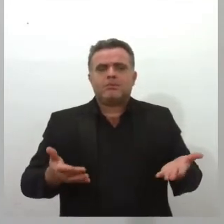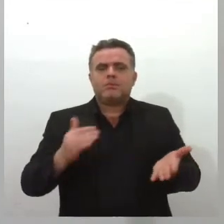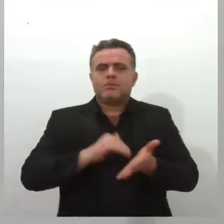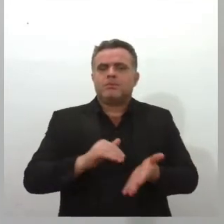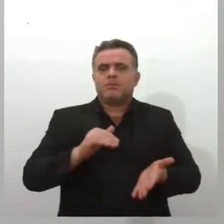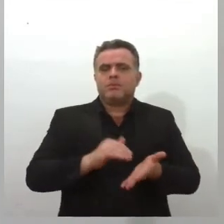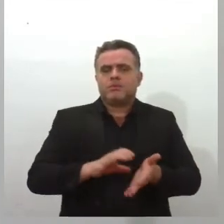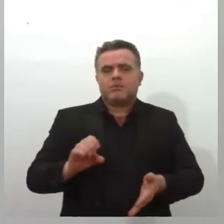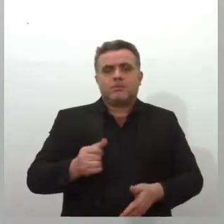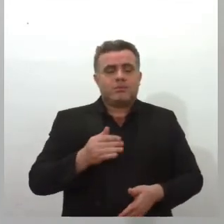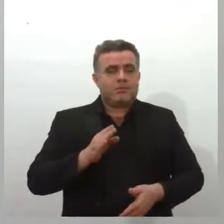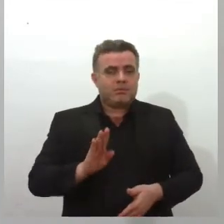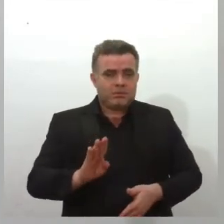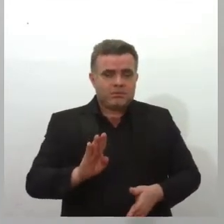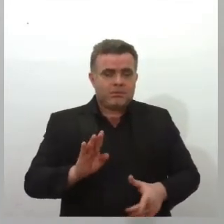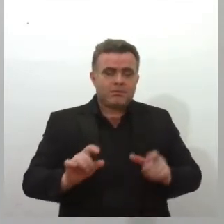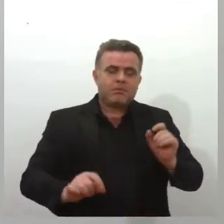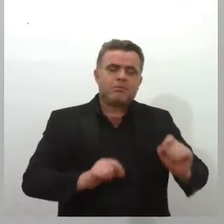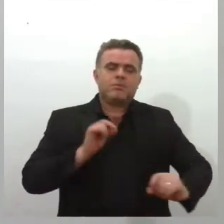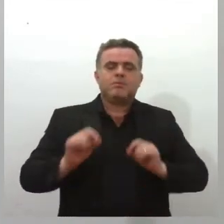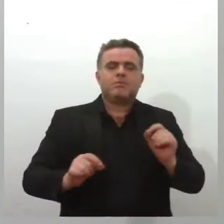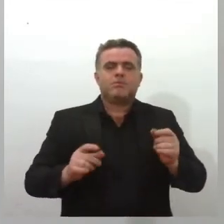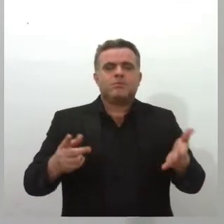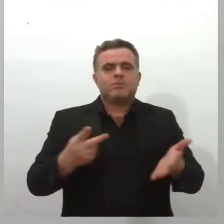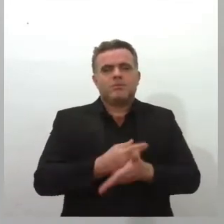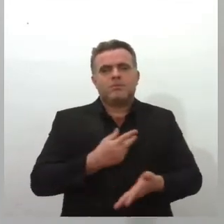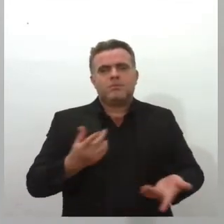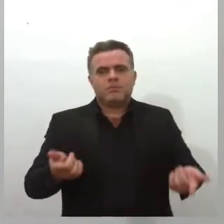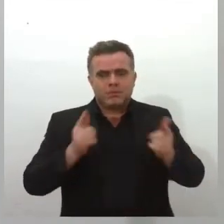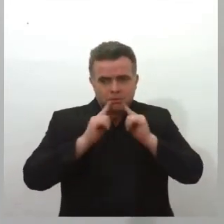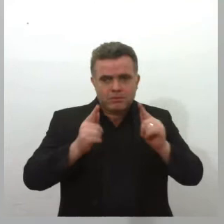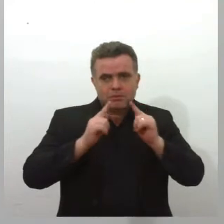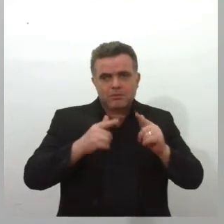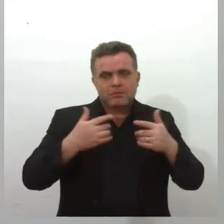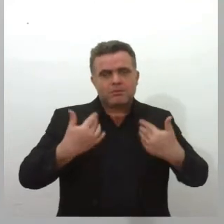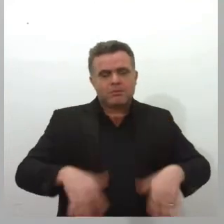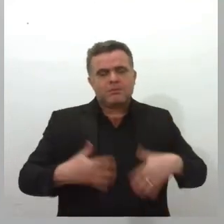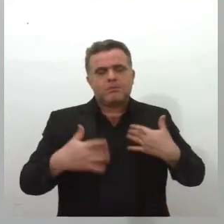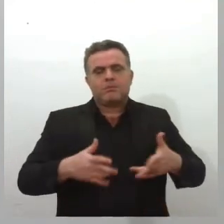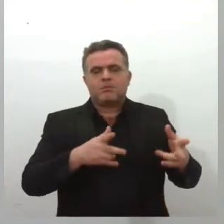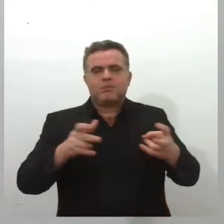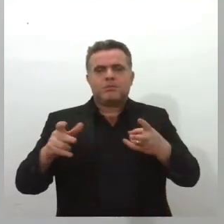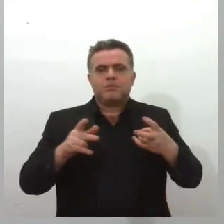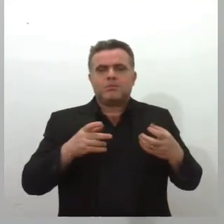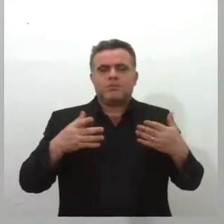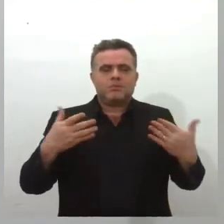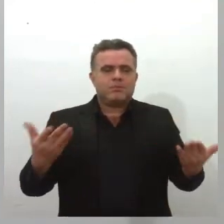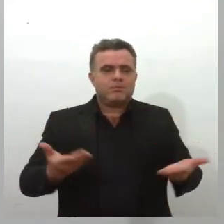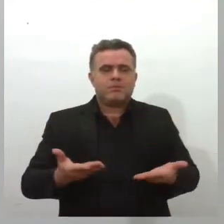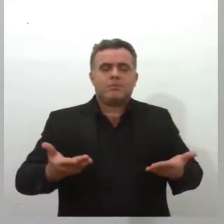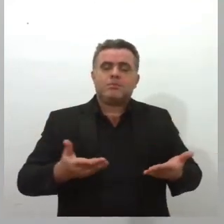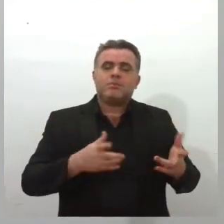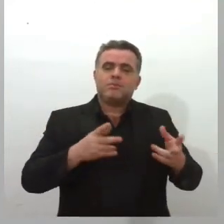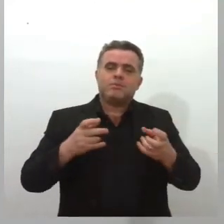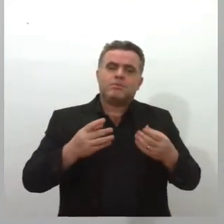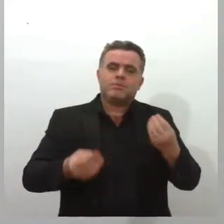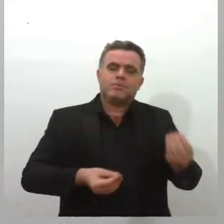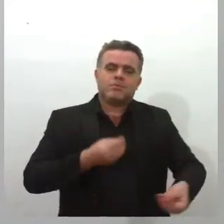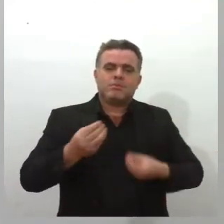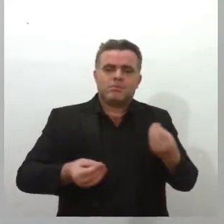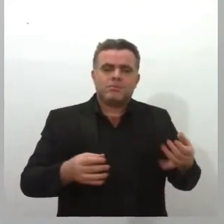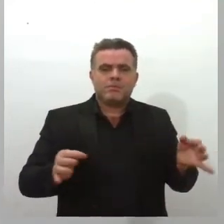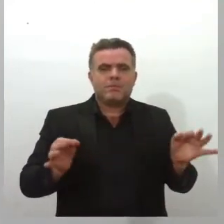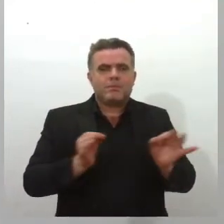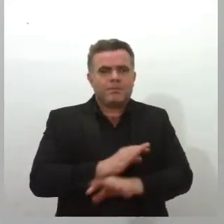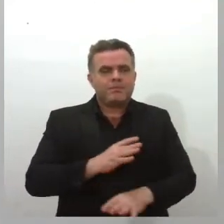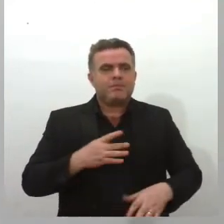e realizar a denúncia. O nosso setor de protocolo também recebe e lá as pessoas acabam passando, né, as informações de